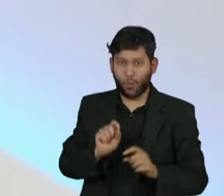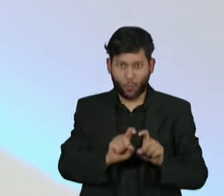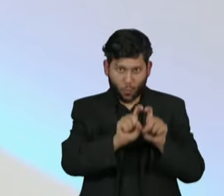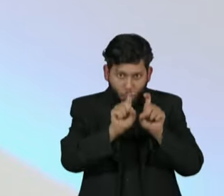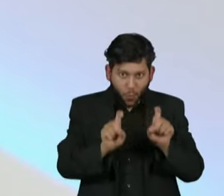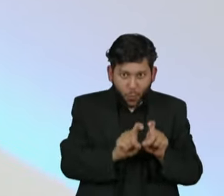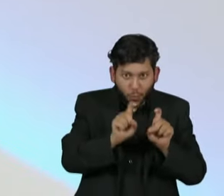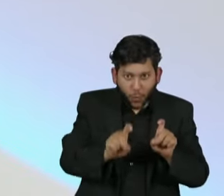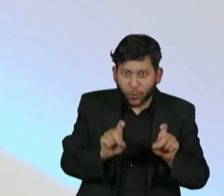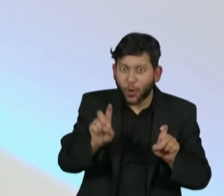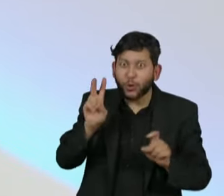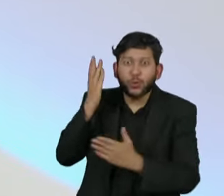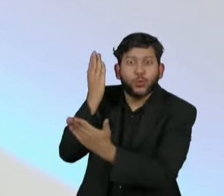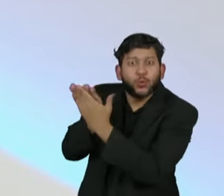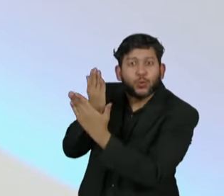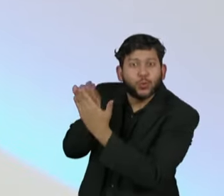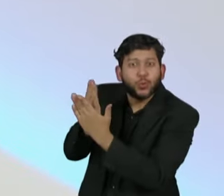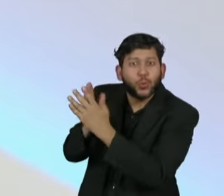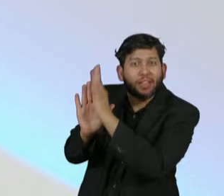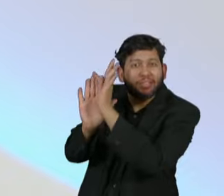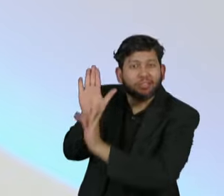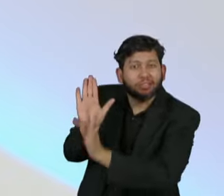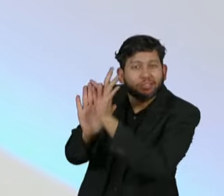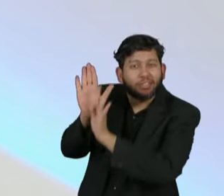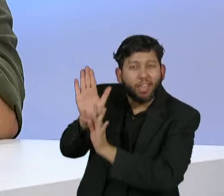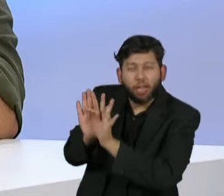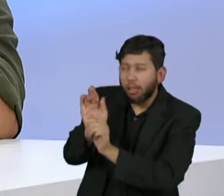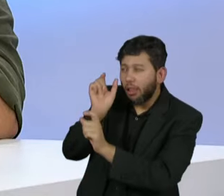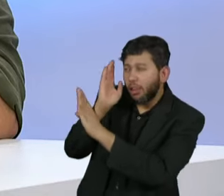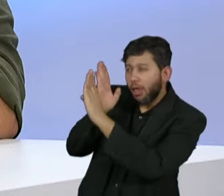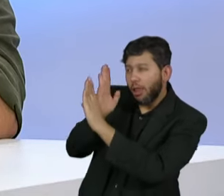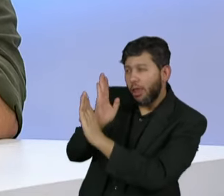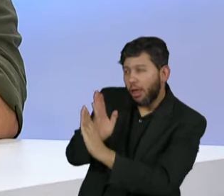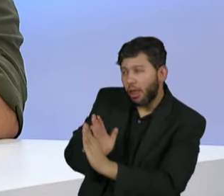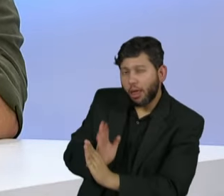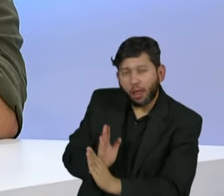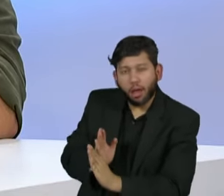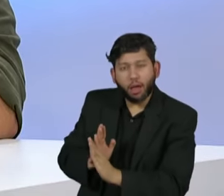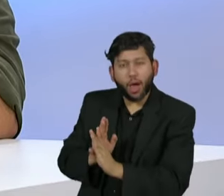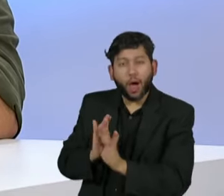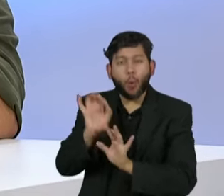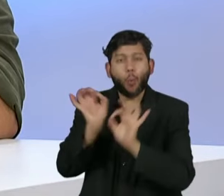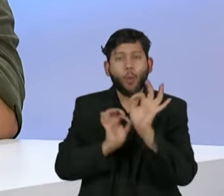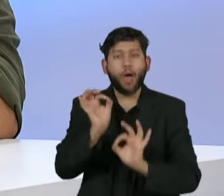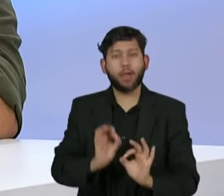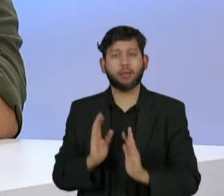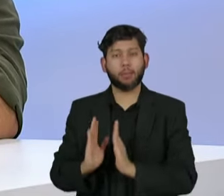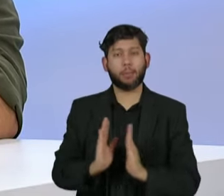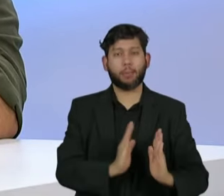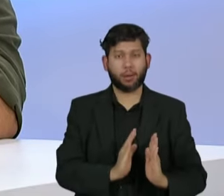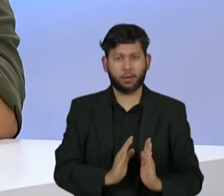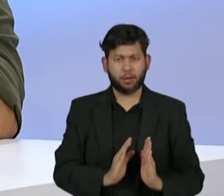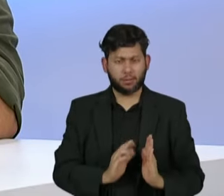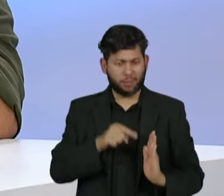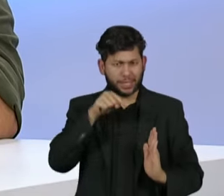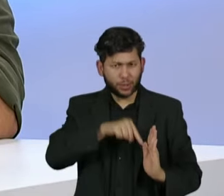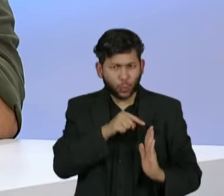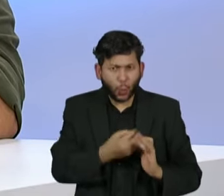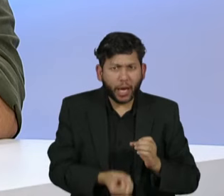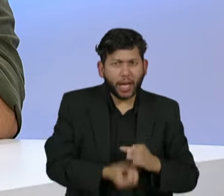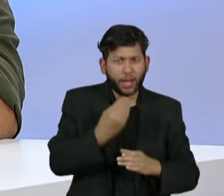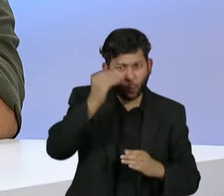uma resposta que você procura mas eles não estão criando o conhecimento e o senhor parece preocupado também com